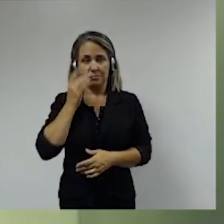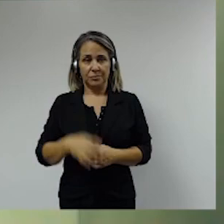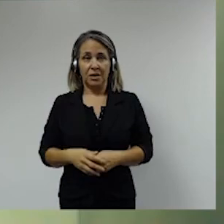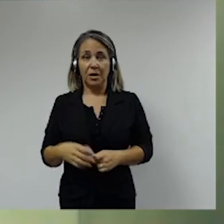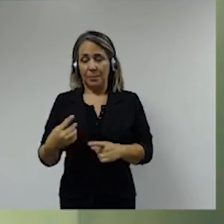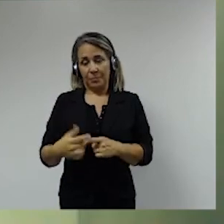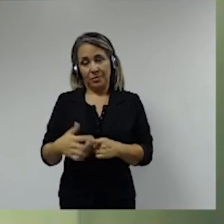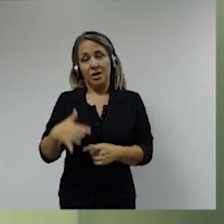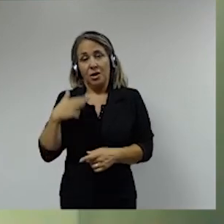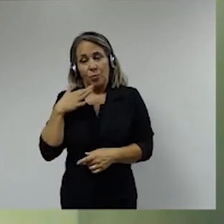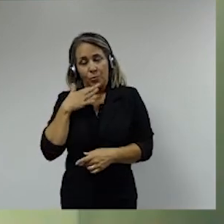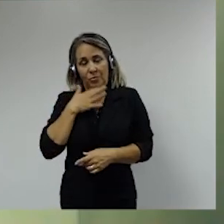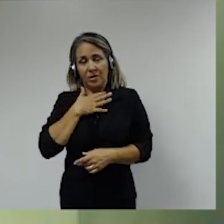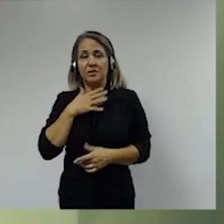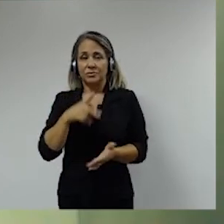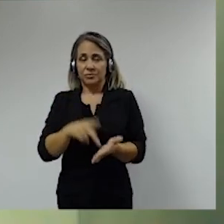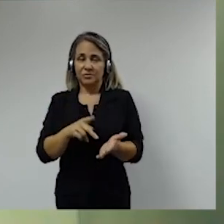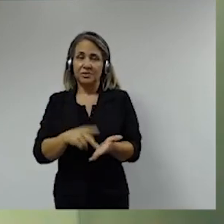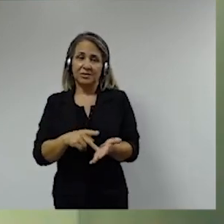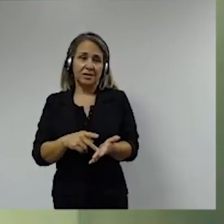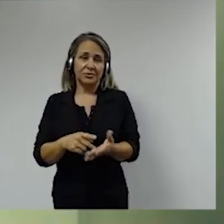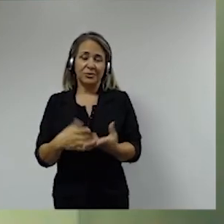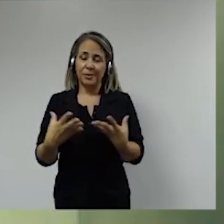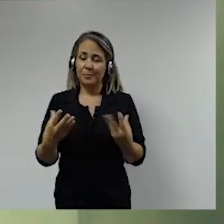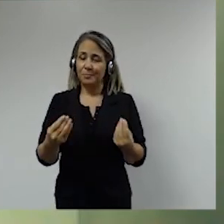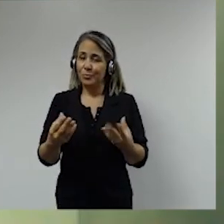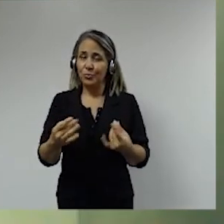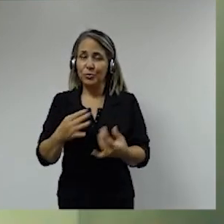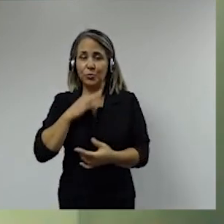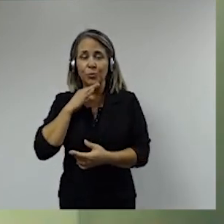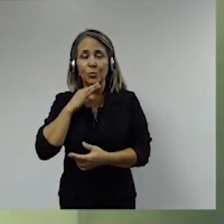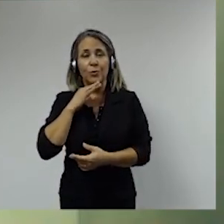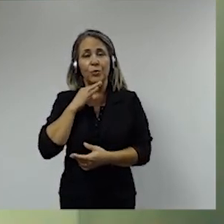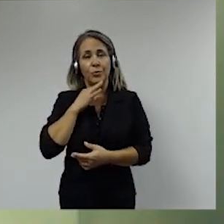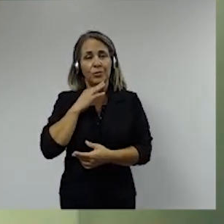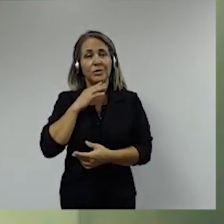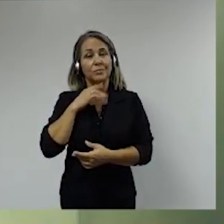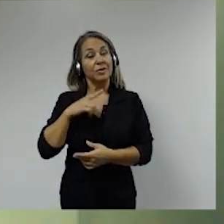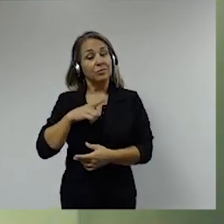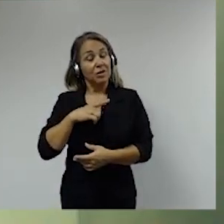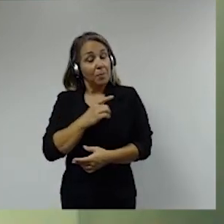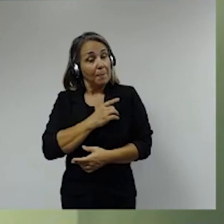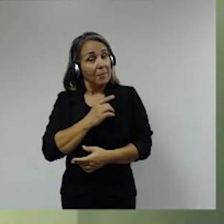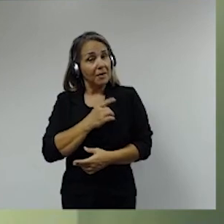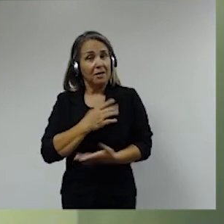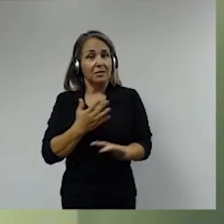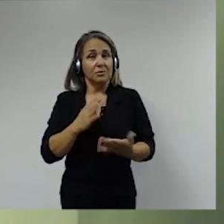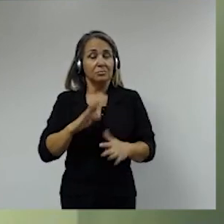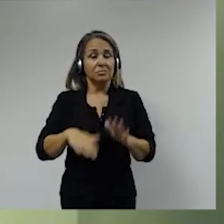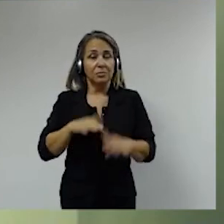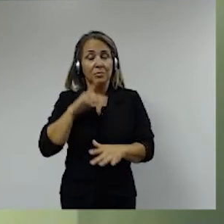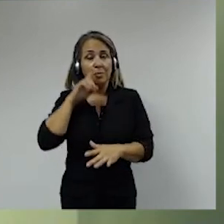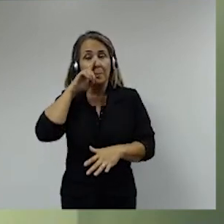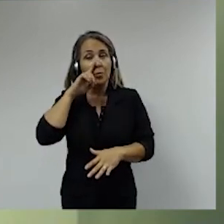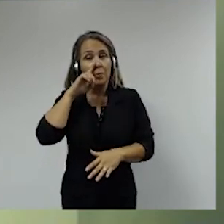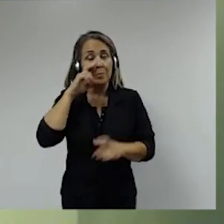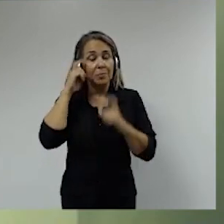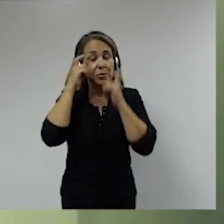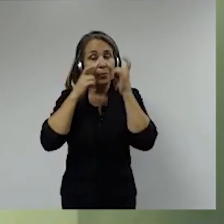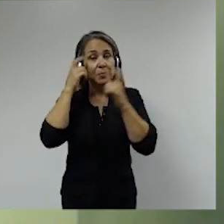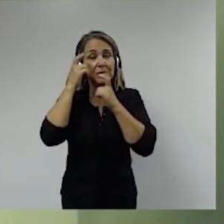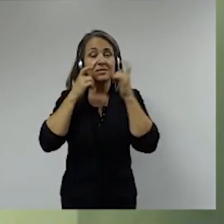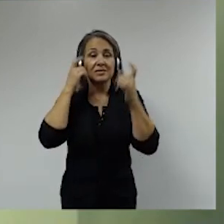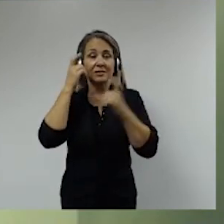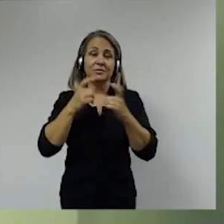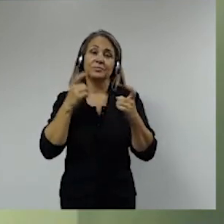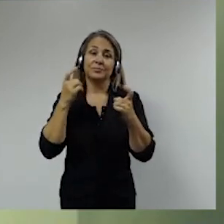porque eu acho muito, muito temerário, desculpe, aceito a opinião, nós estamos aqui numa discussão, uma opinião,